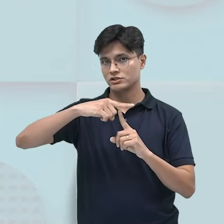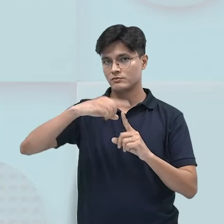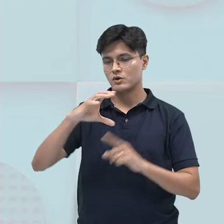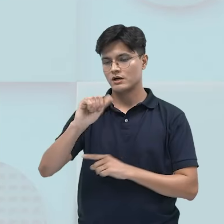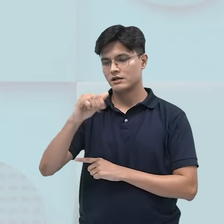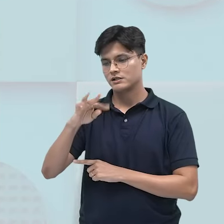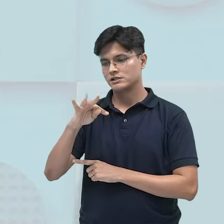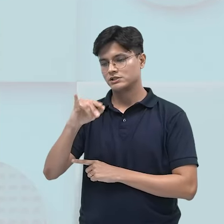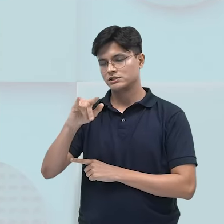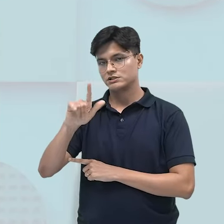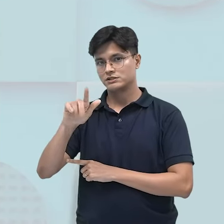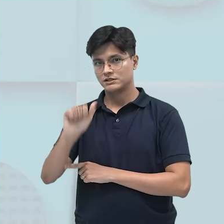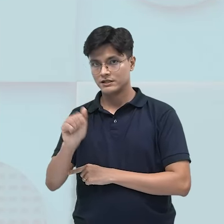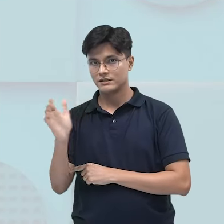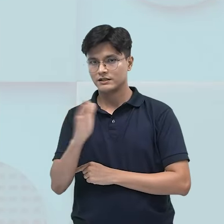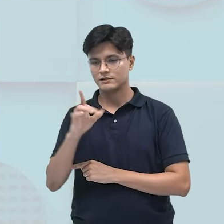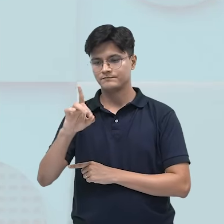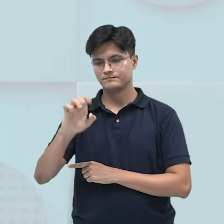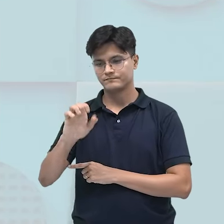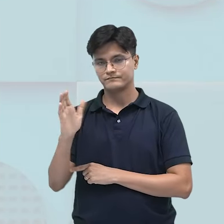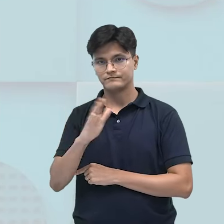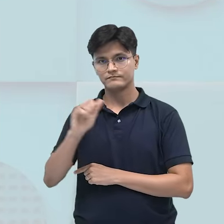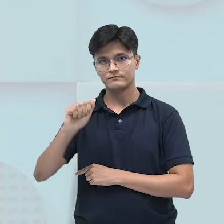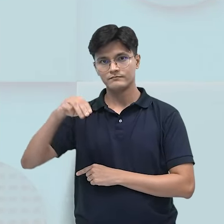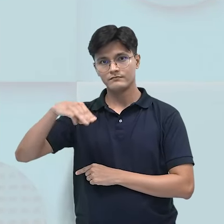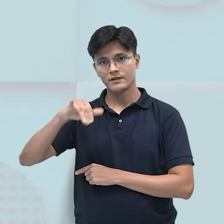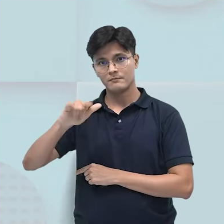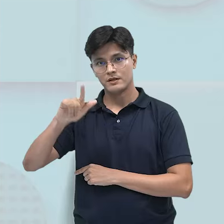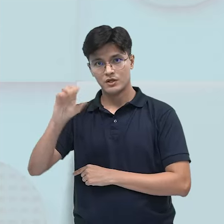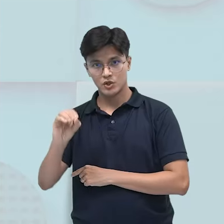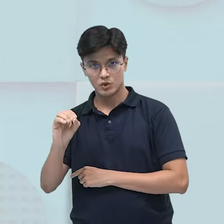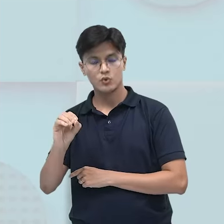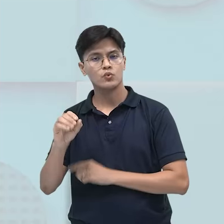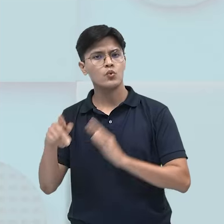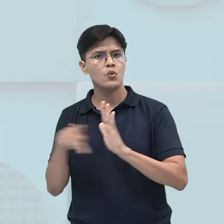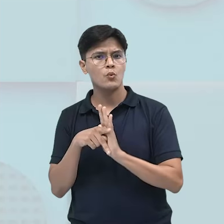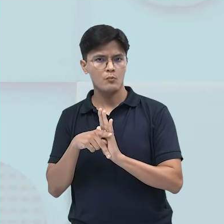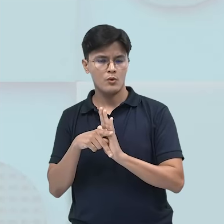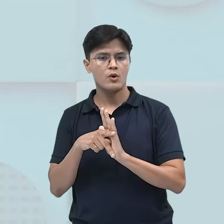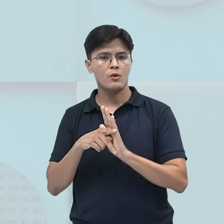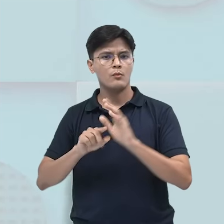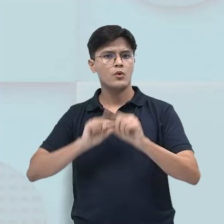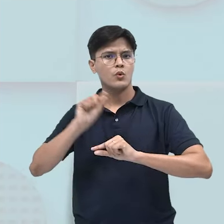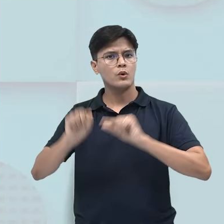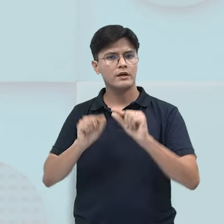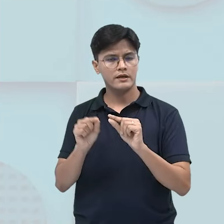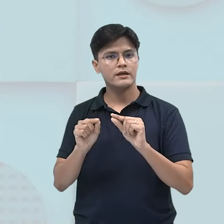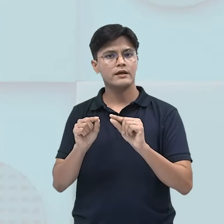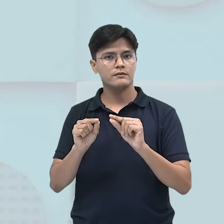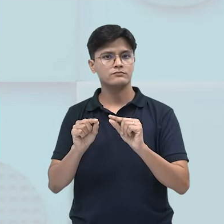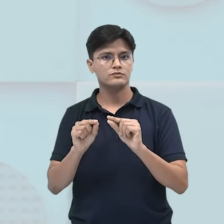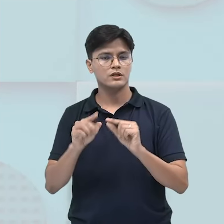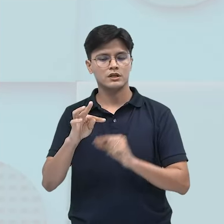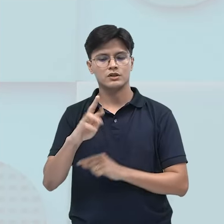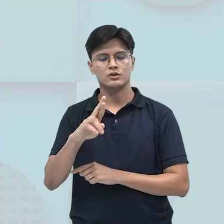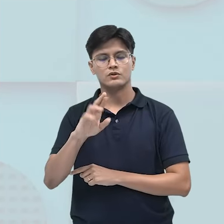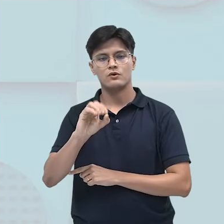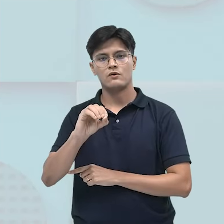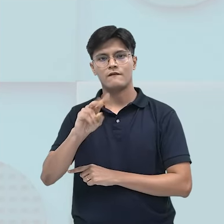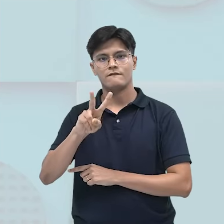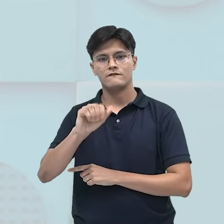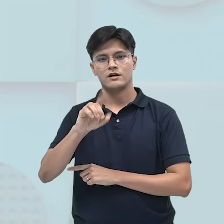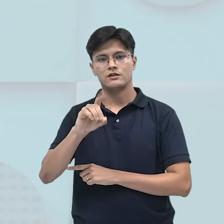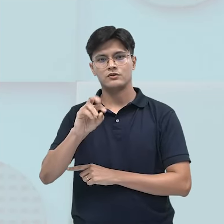amigo, que é um poema do trovadorismo português, nossas primeiras letras, a